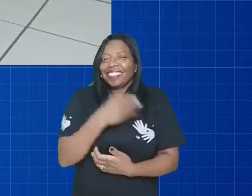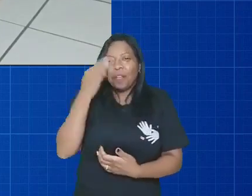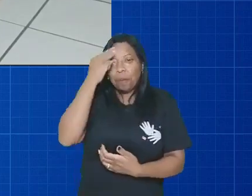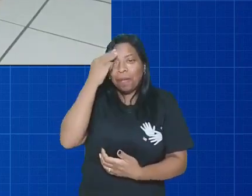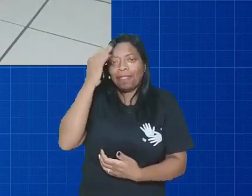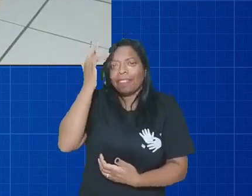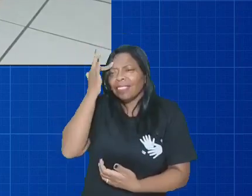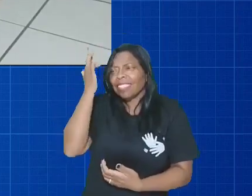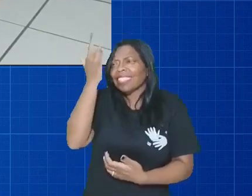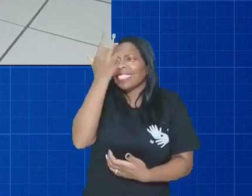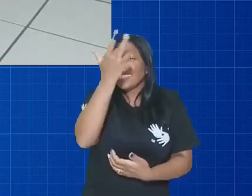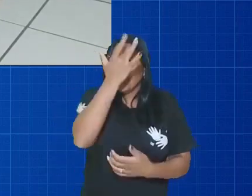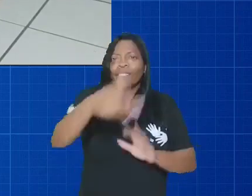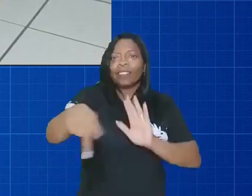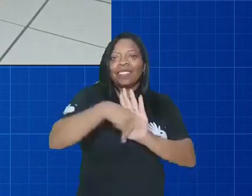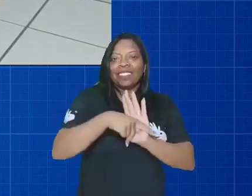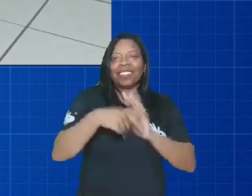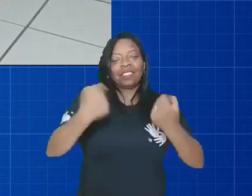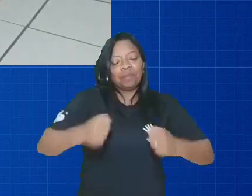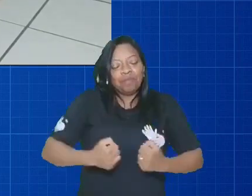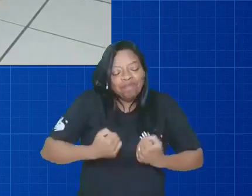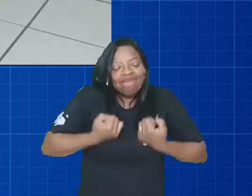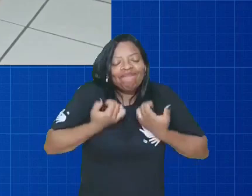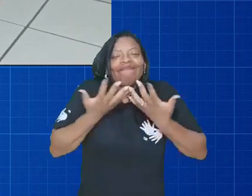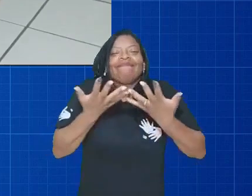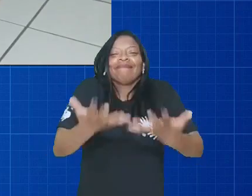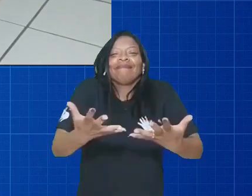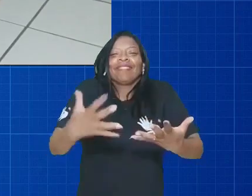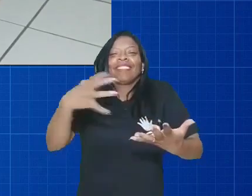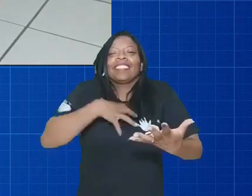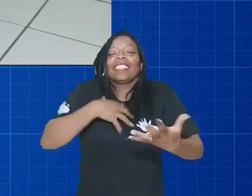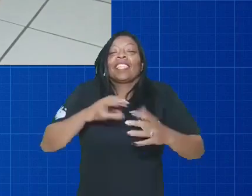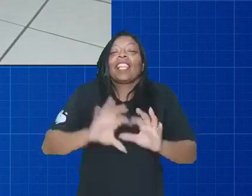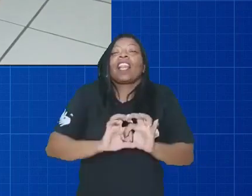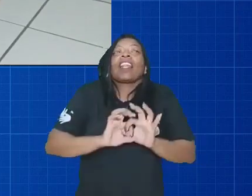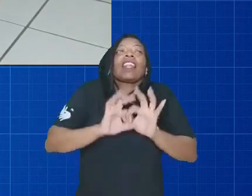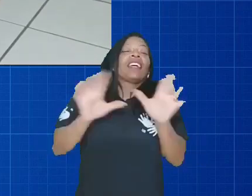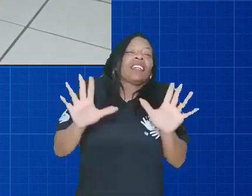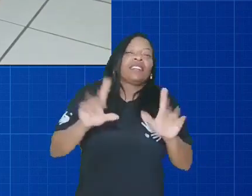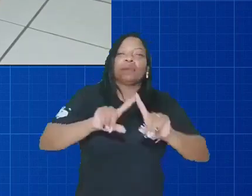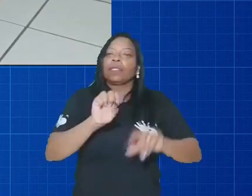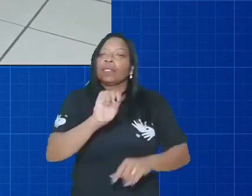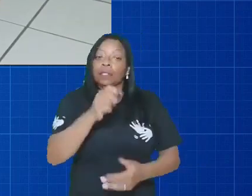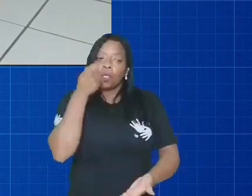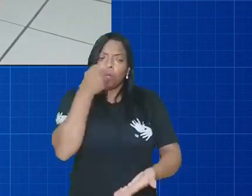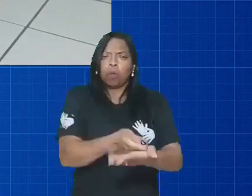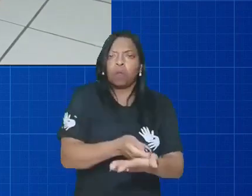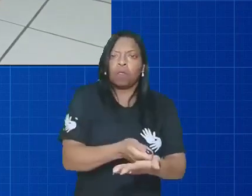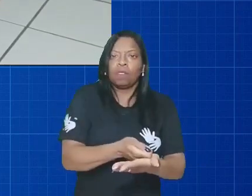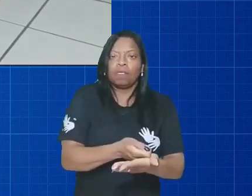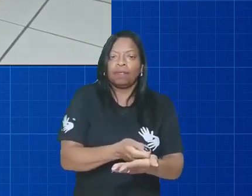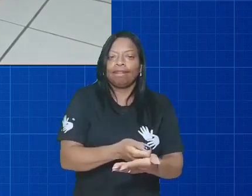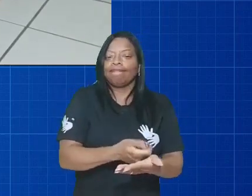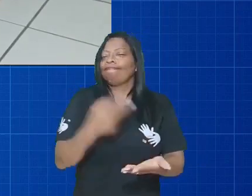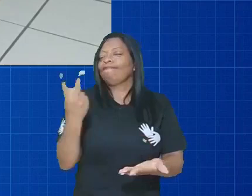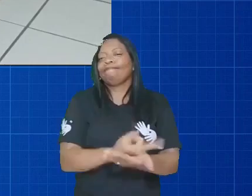seu, tem que ser espontâneo. Se não for, realmente, se alguém te obrigar a fazer isso em algum lugar, peça licença, levante e